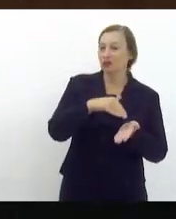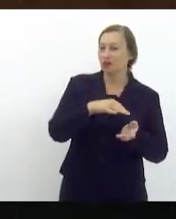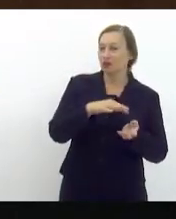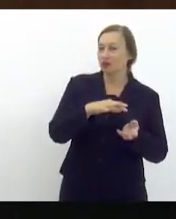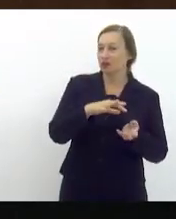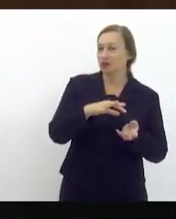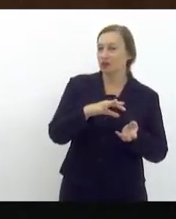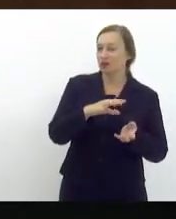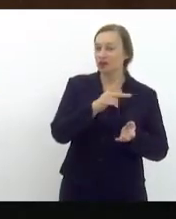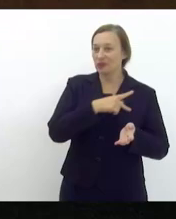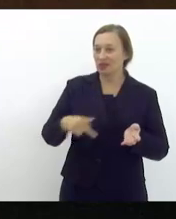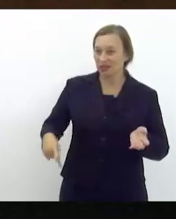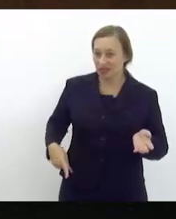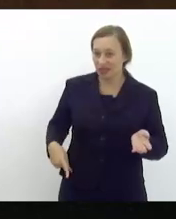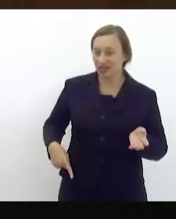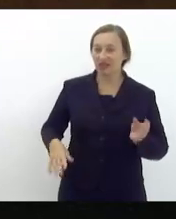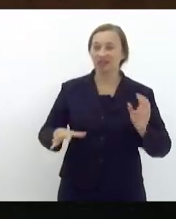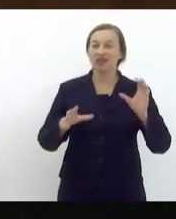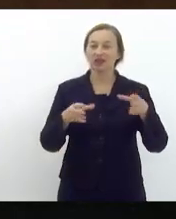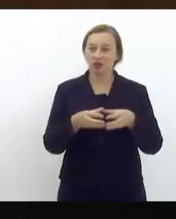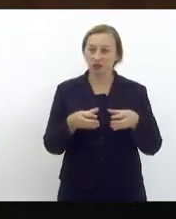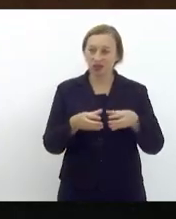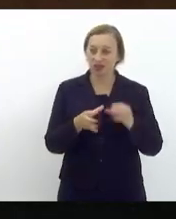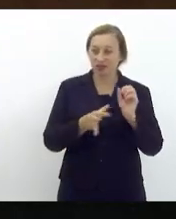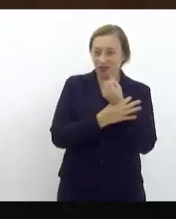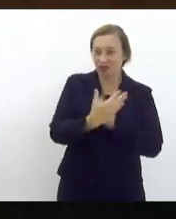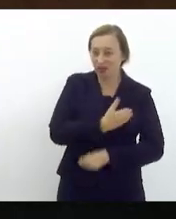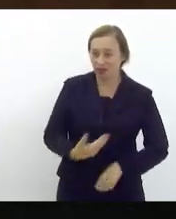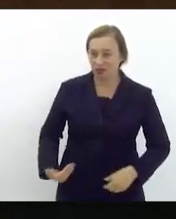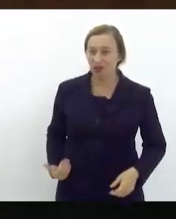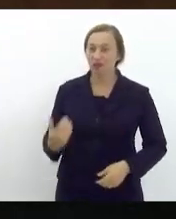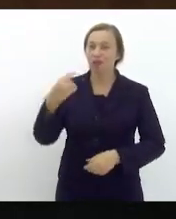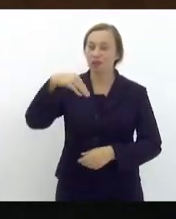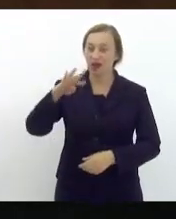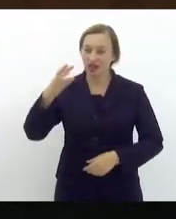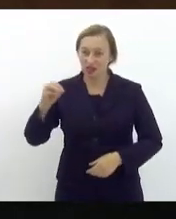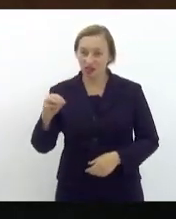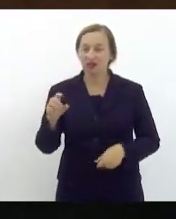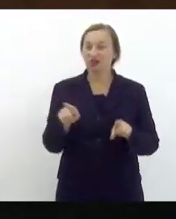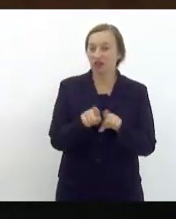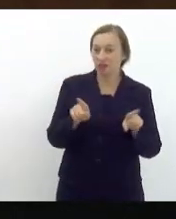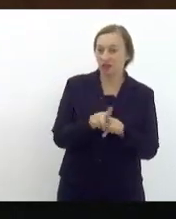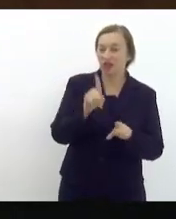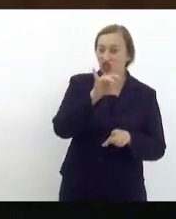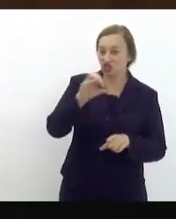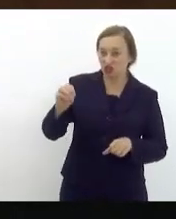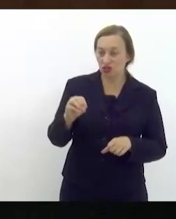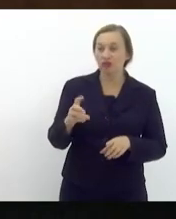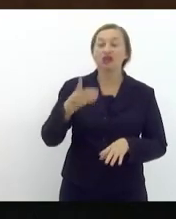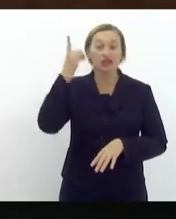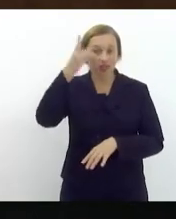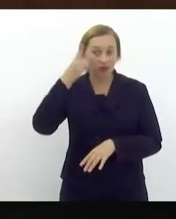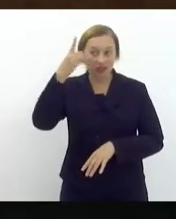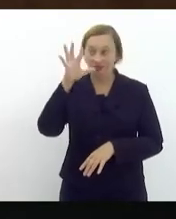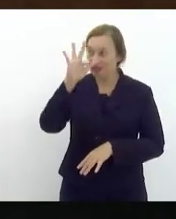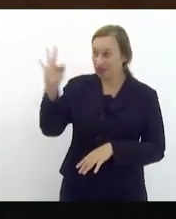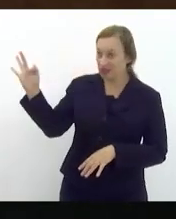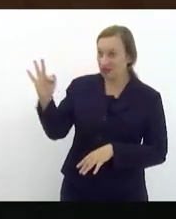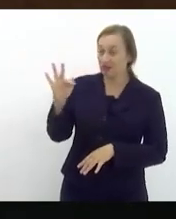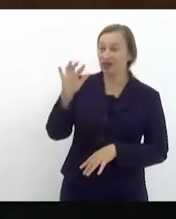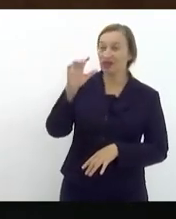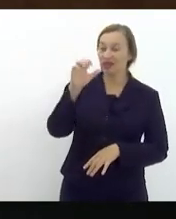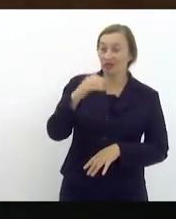casa Deputado Márcio Gualberto junto com o deputado Marcelo Dino e com um deputado federal Sargento Portugal